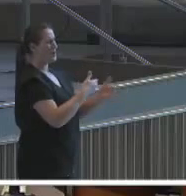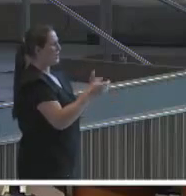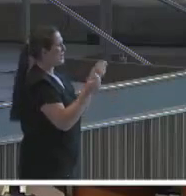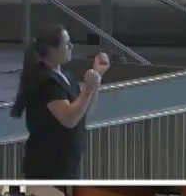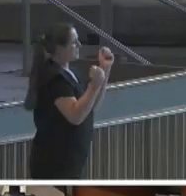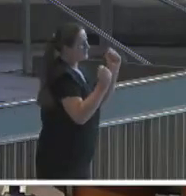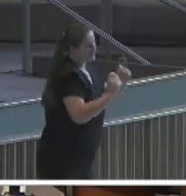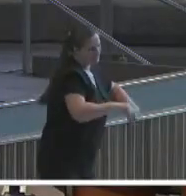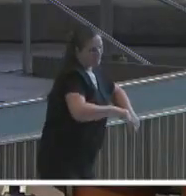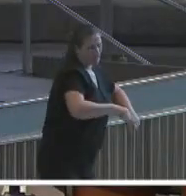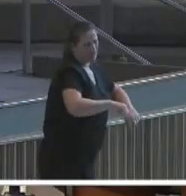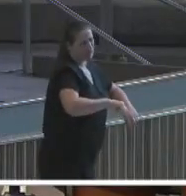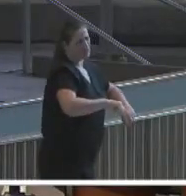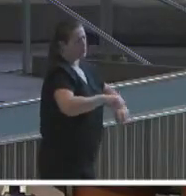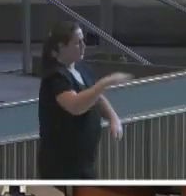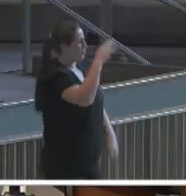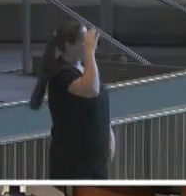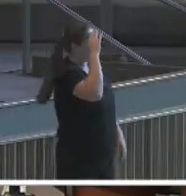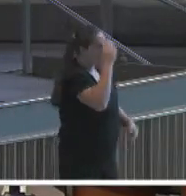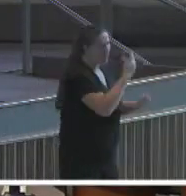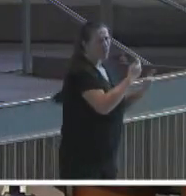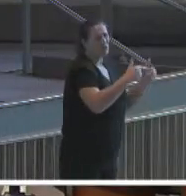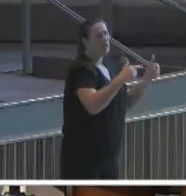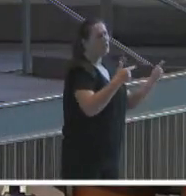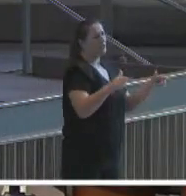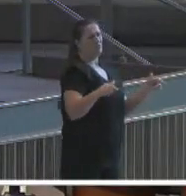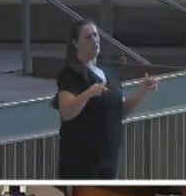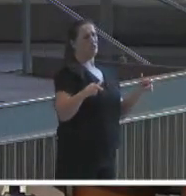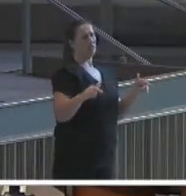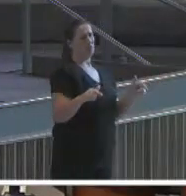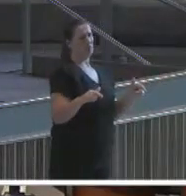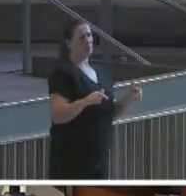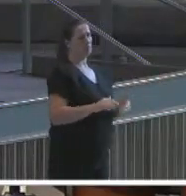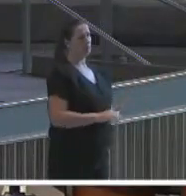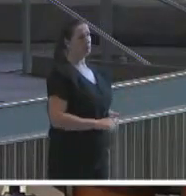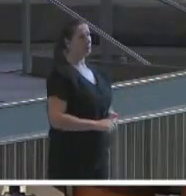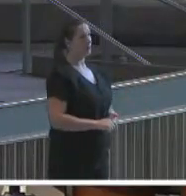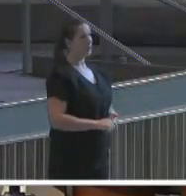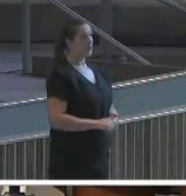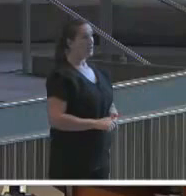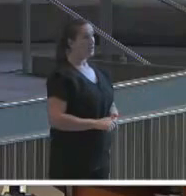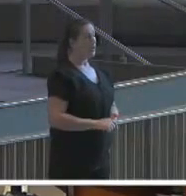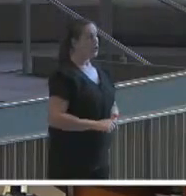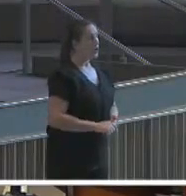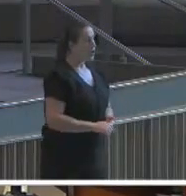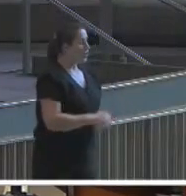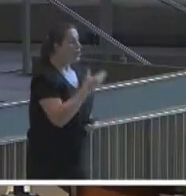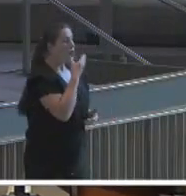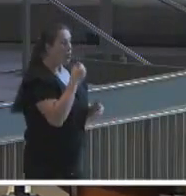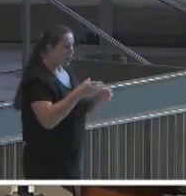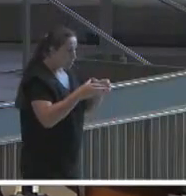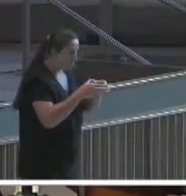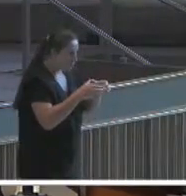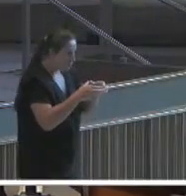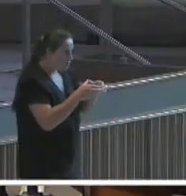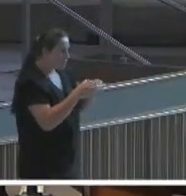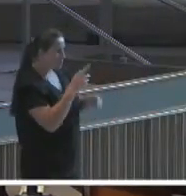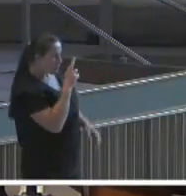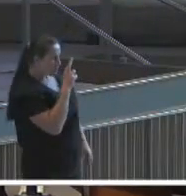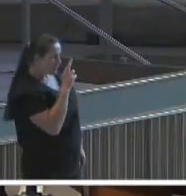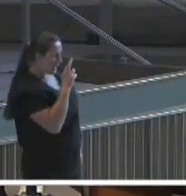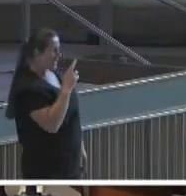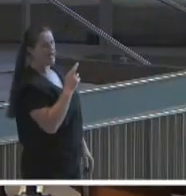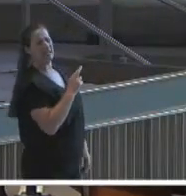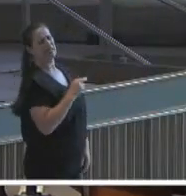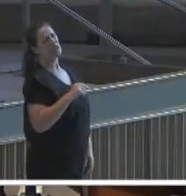de resistir ao poderoso exército de Israel. Tanto que os espiões disseram assim: olha, não manda a tropa